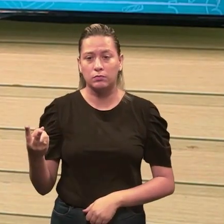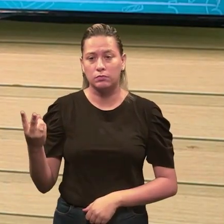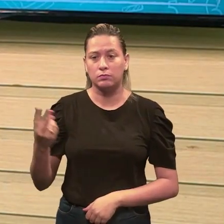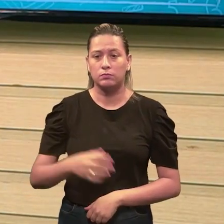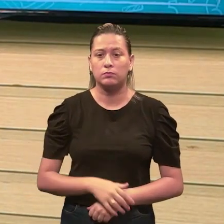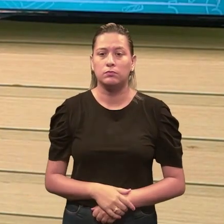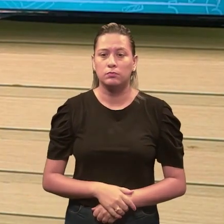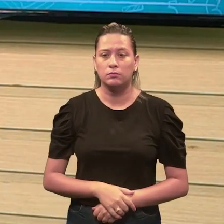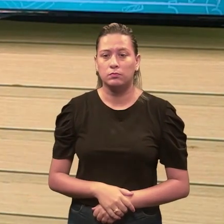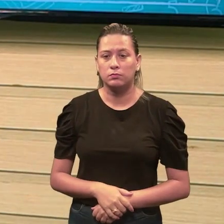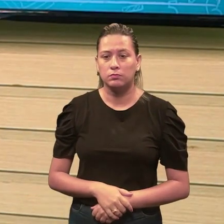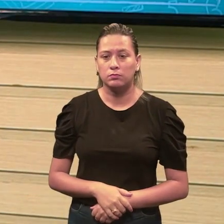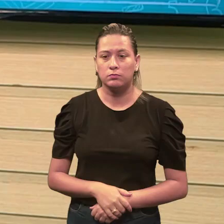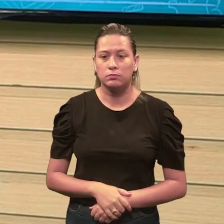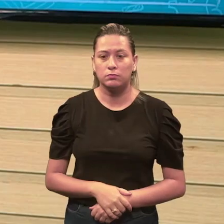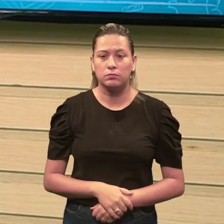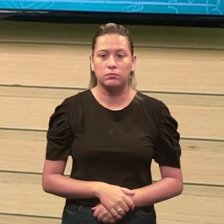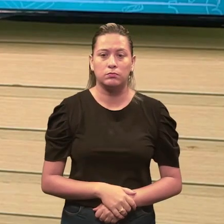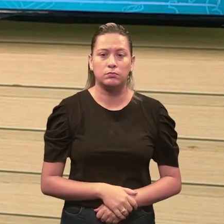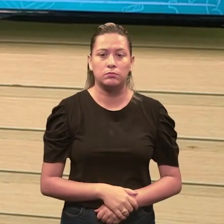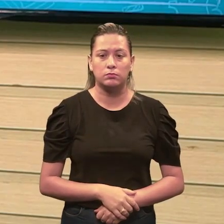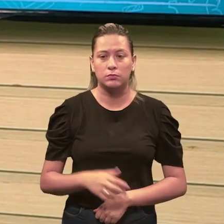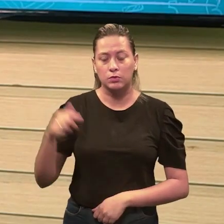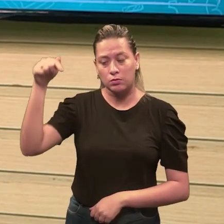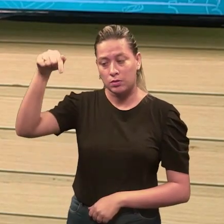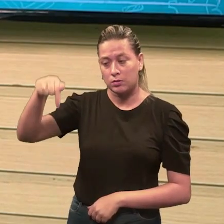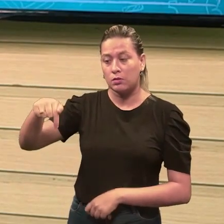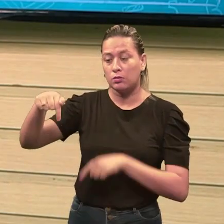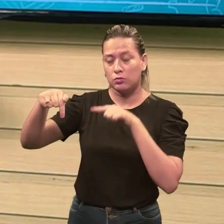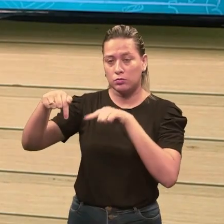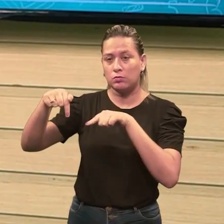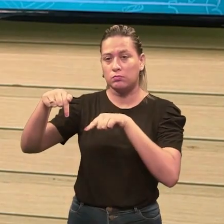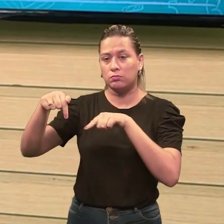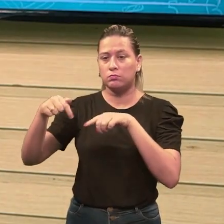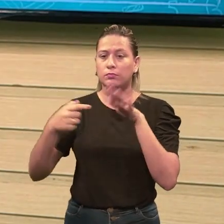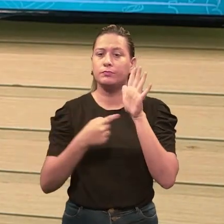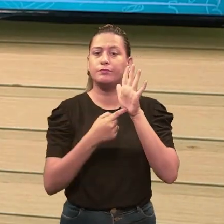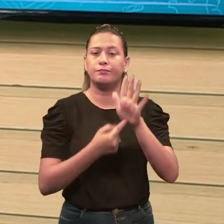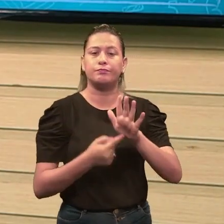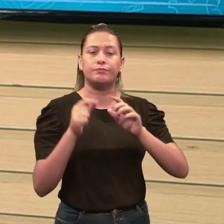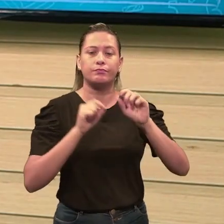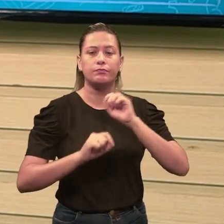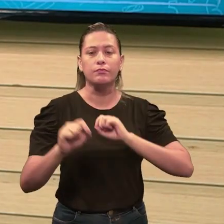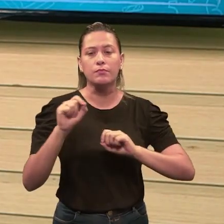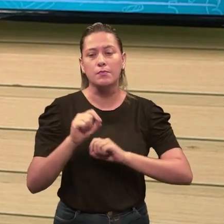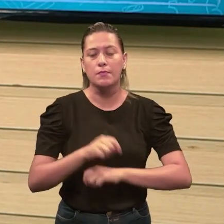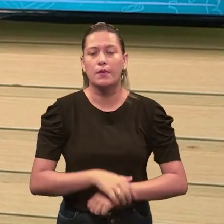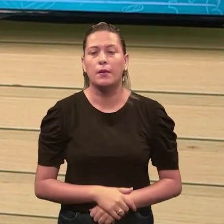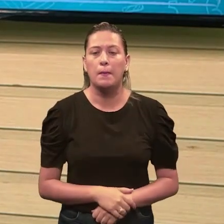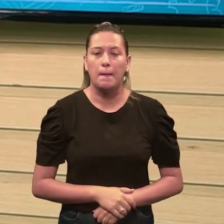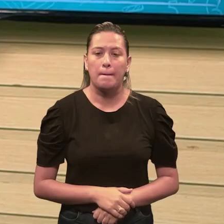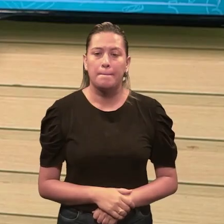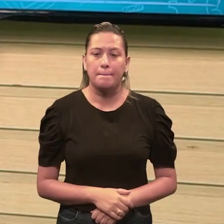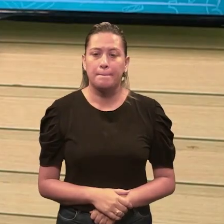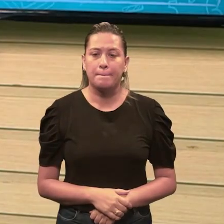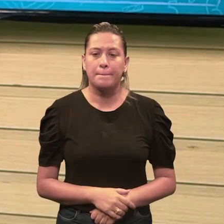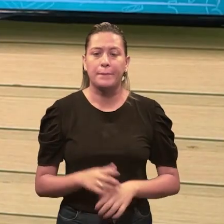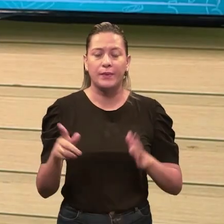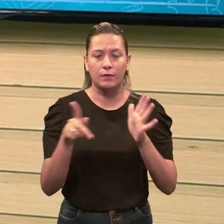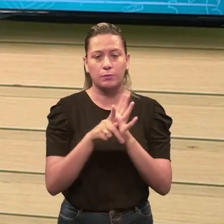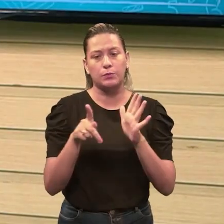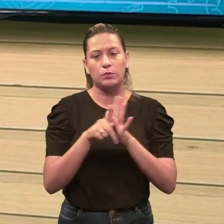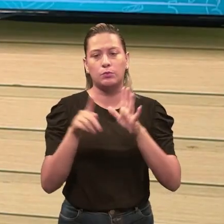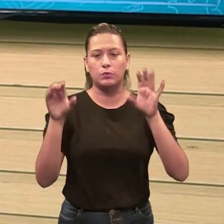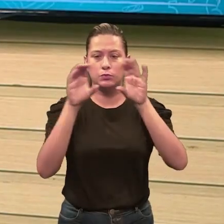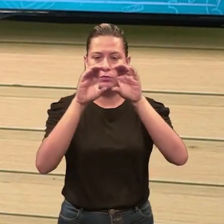né, falando que ele, com essa setinha que ele indica, né, que ele está atendendo a esse